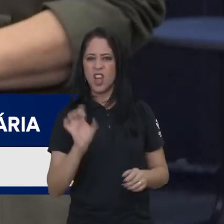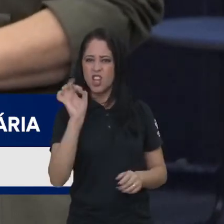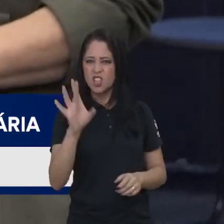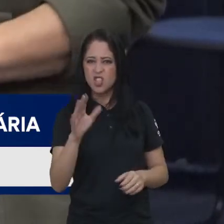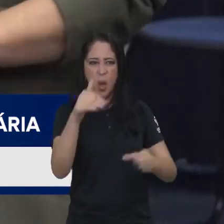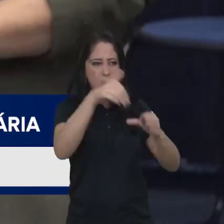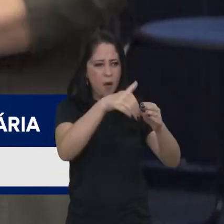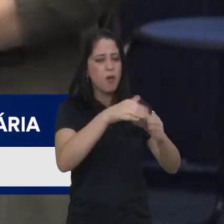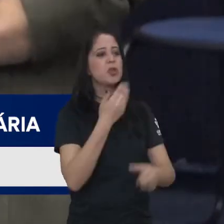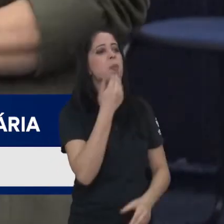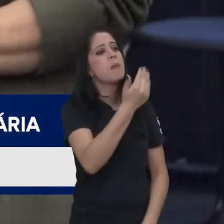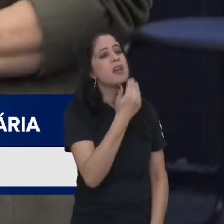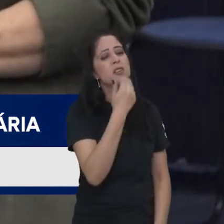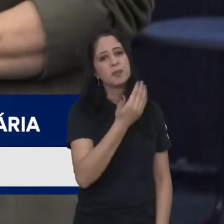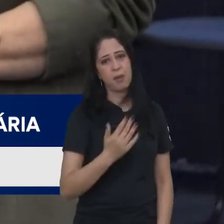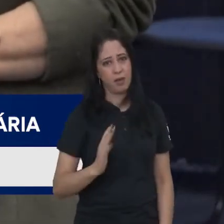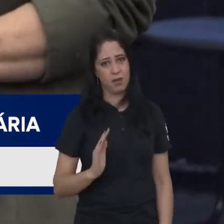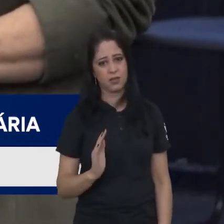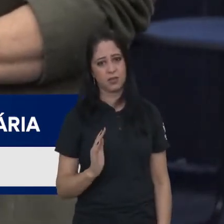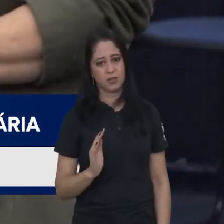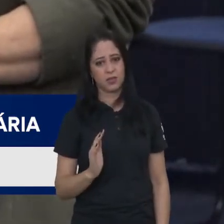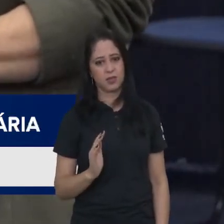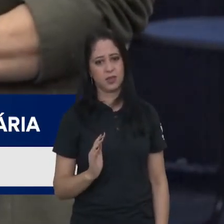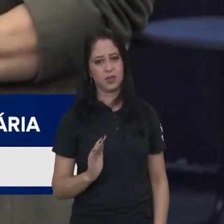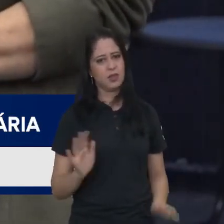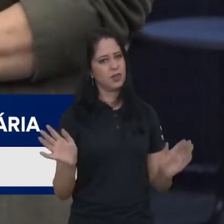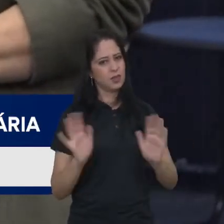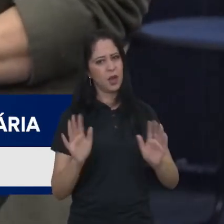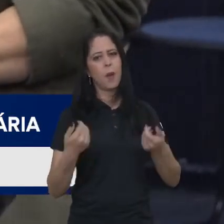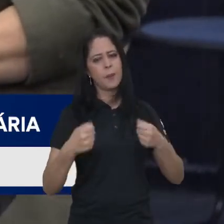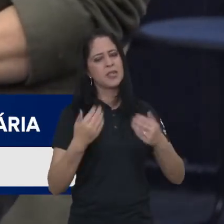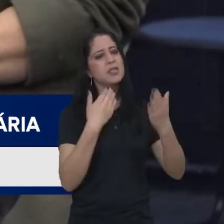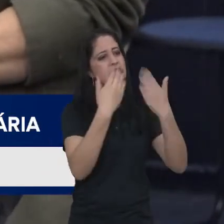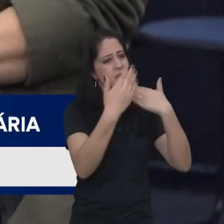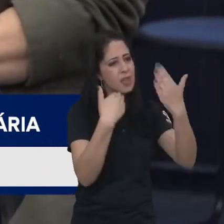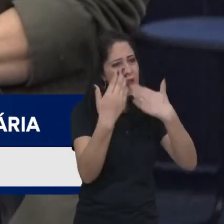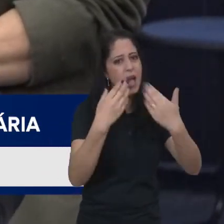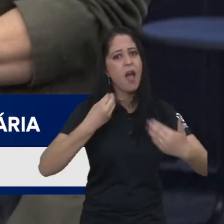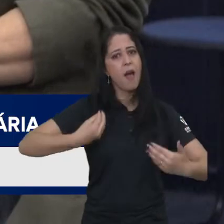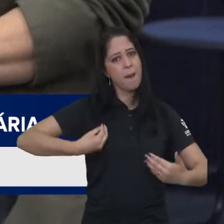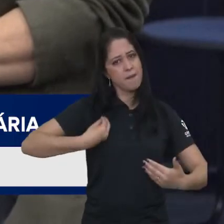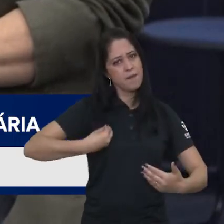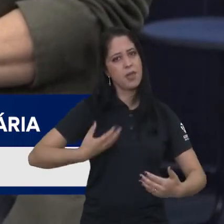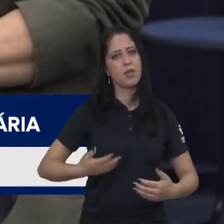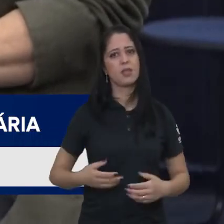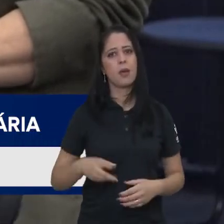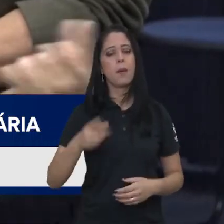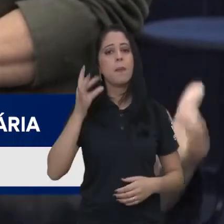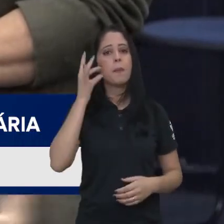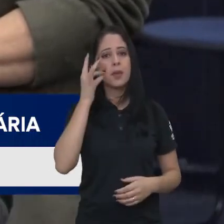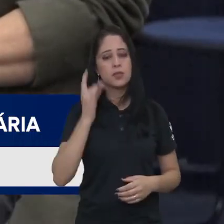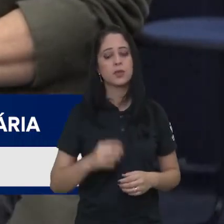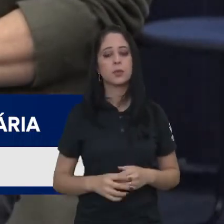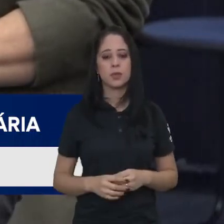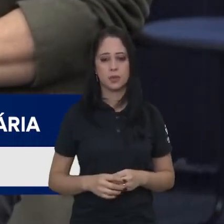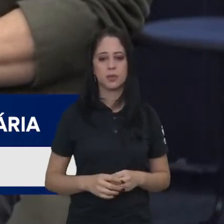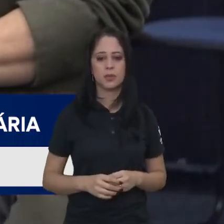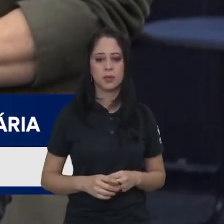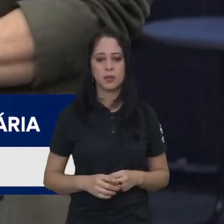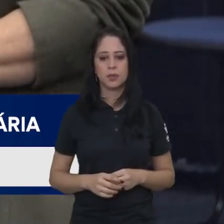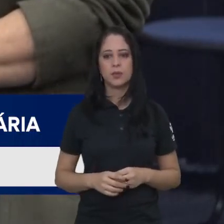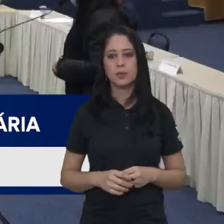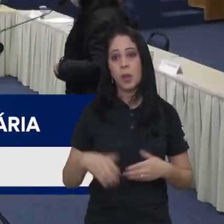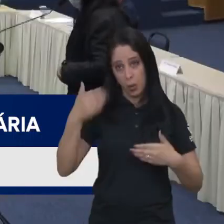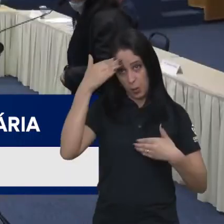eleição, não, que vão depois, que conversam com os moradores, isso é importante. Obrigado. Sua sugestão vai